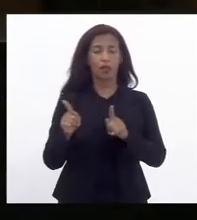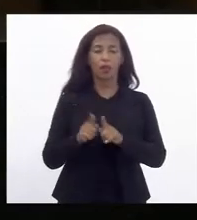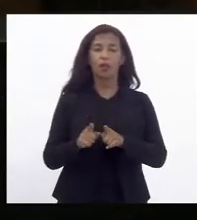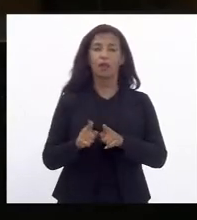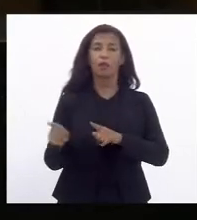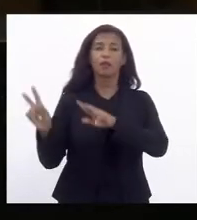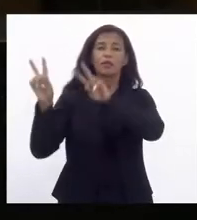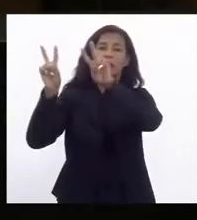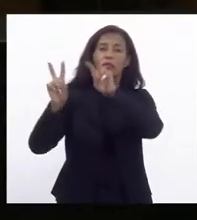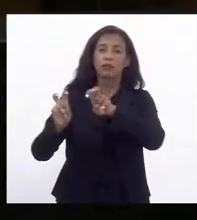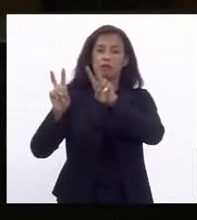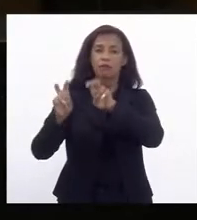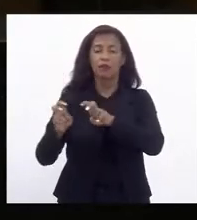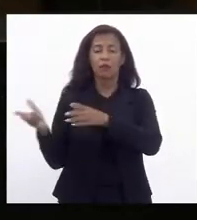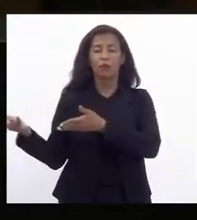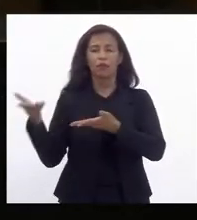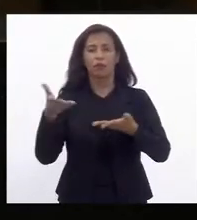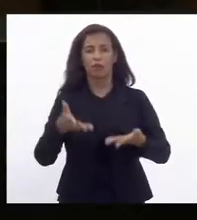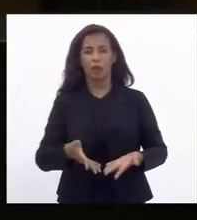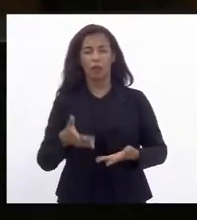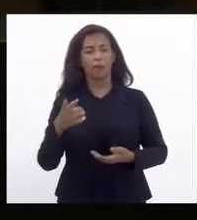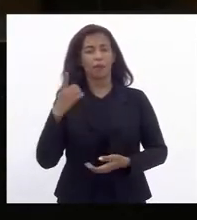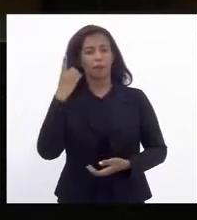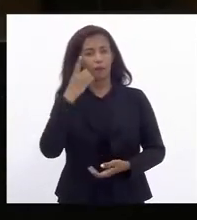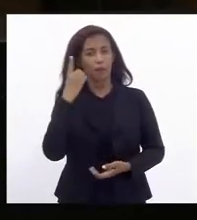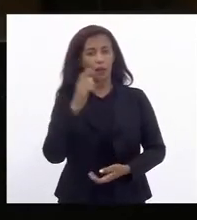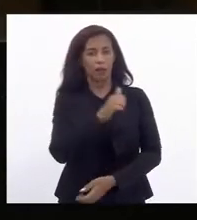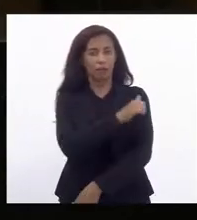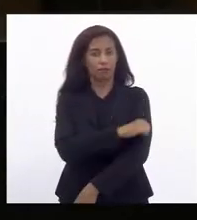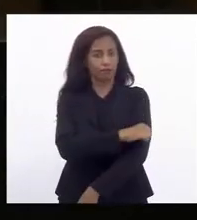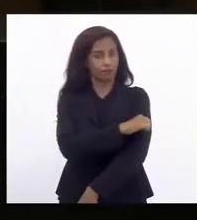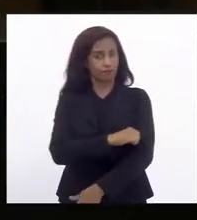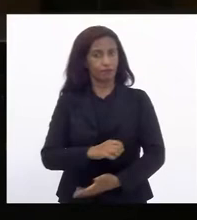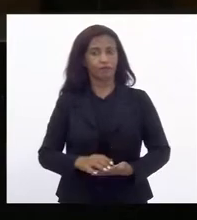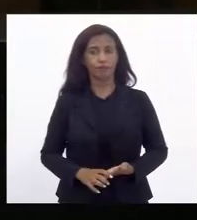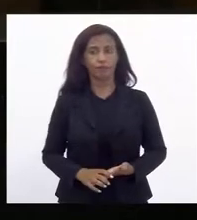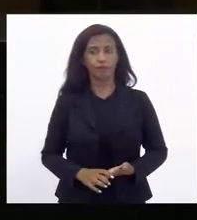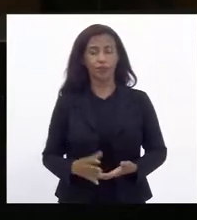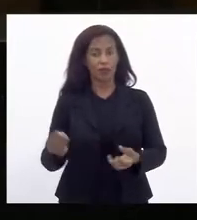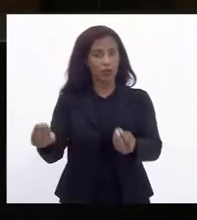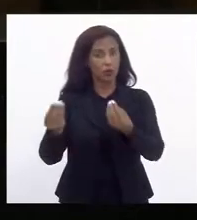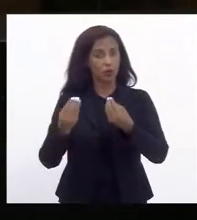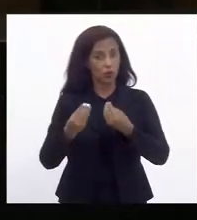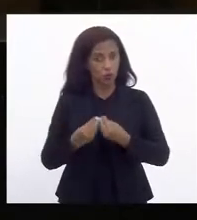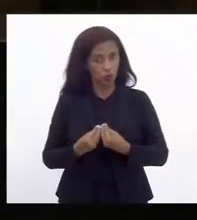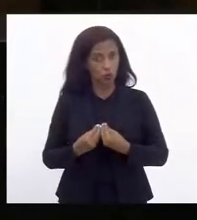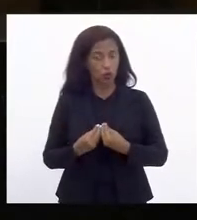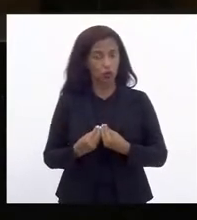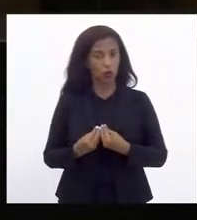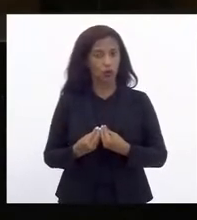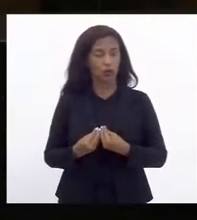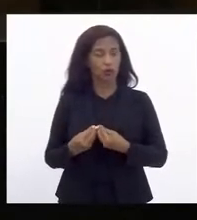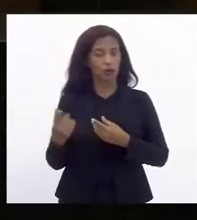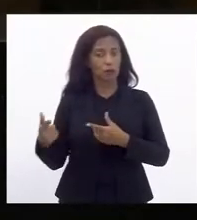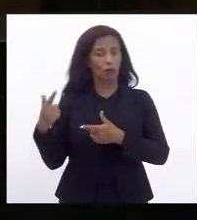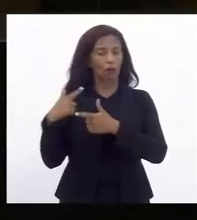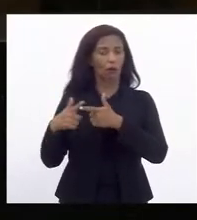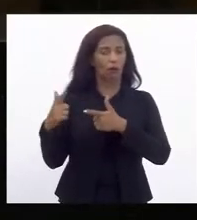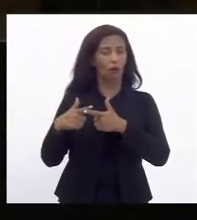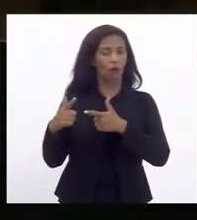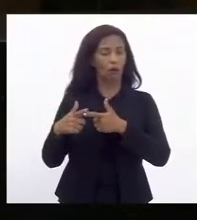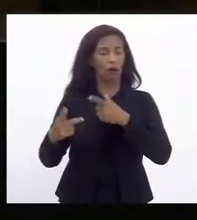esse tema, inclusive, foi trazido pela deputada enfermeira Rejane, que nos trouxe aqui a oitiva,